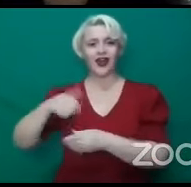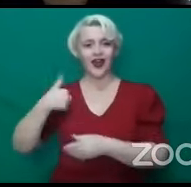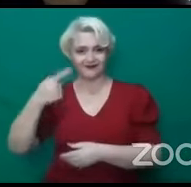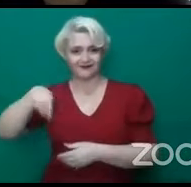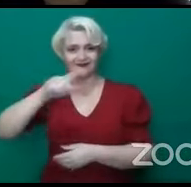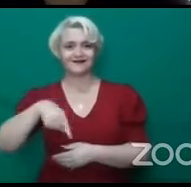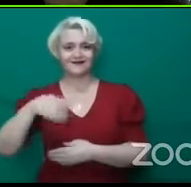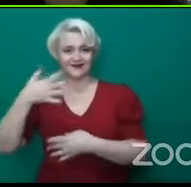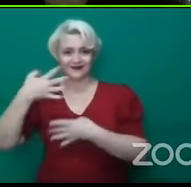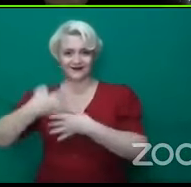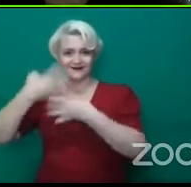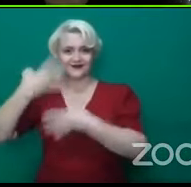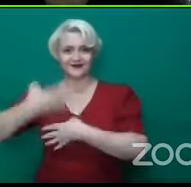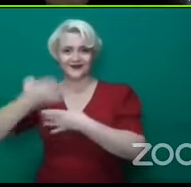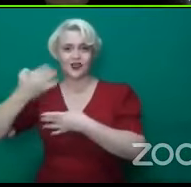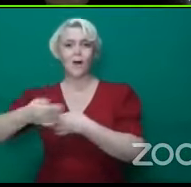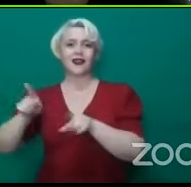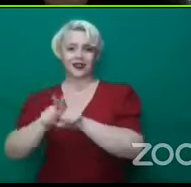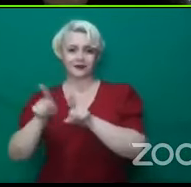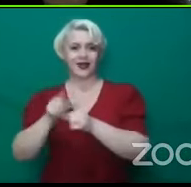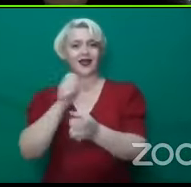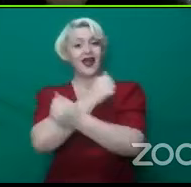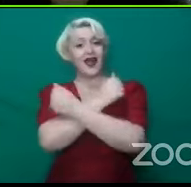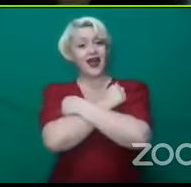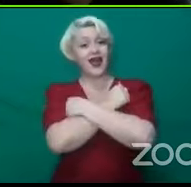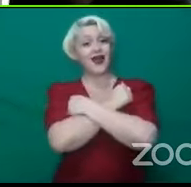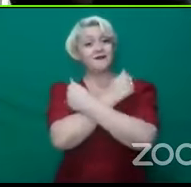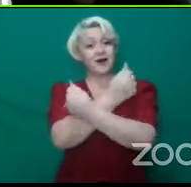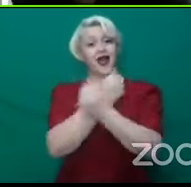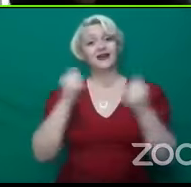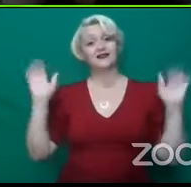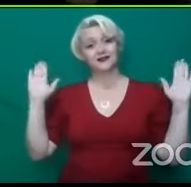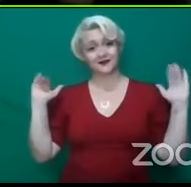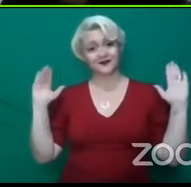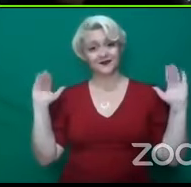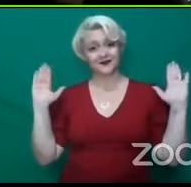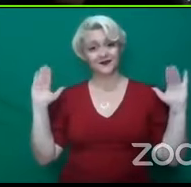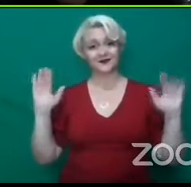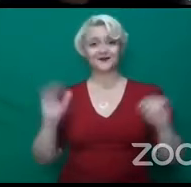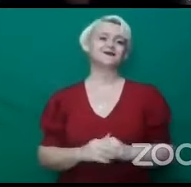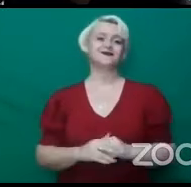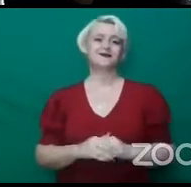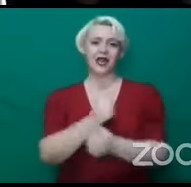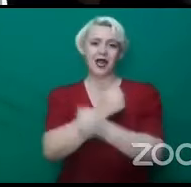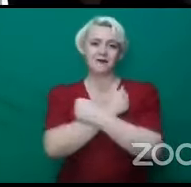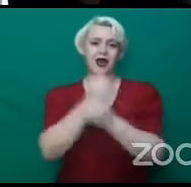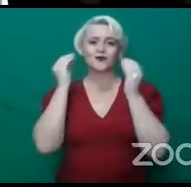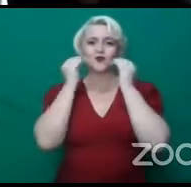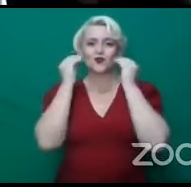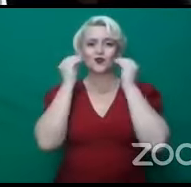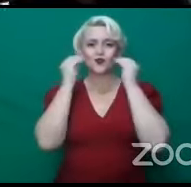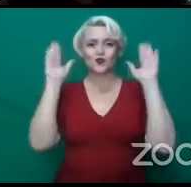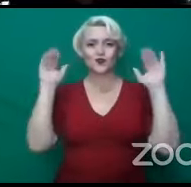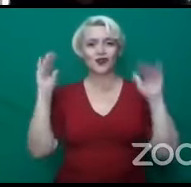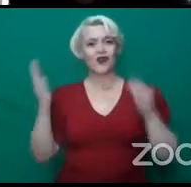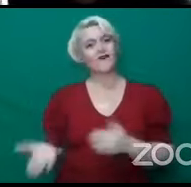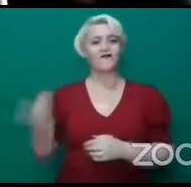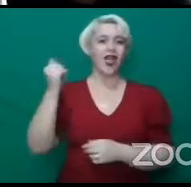público, tá bom? Certo. Então, um grande abraço e abraço para todos. Beijo e morcegar